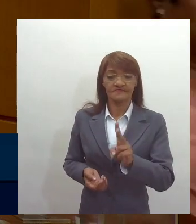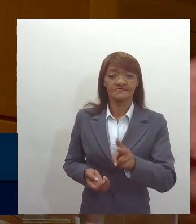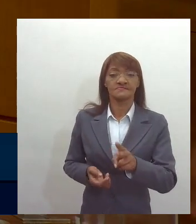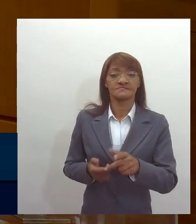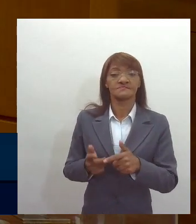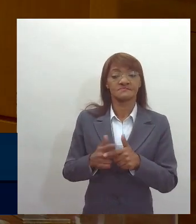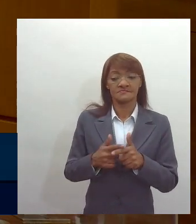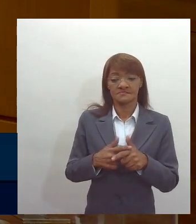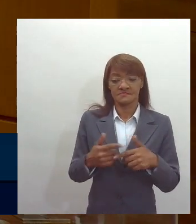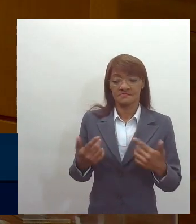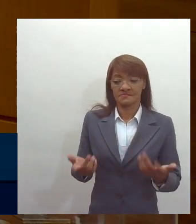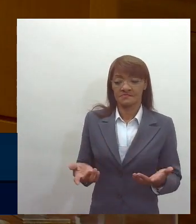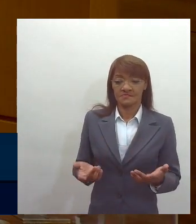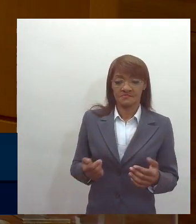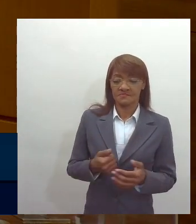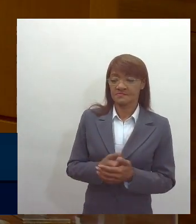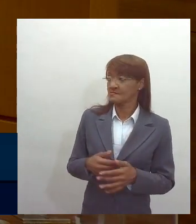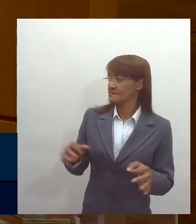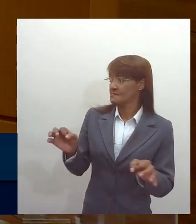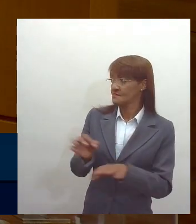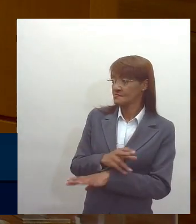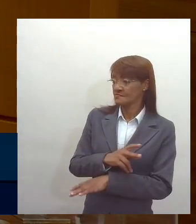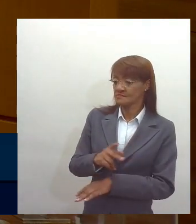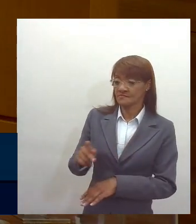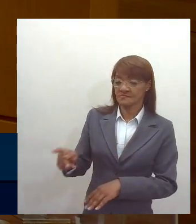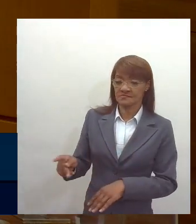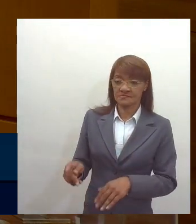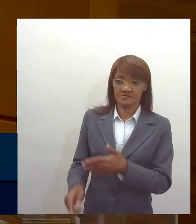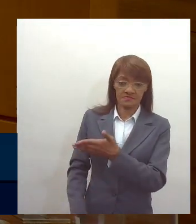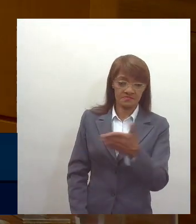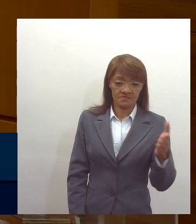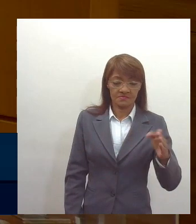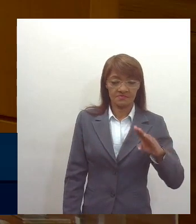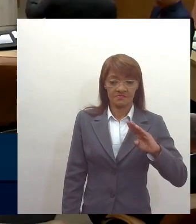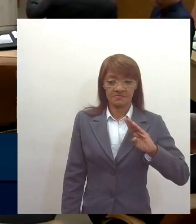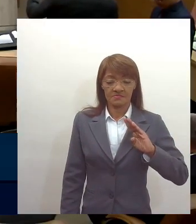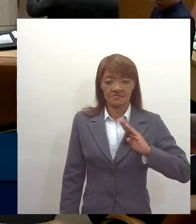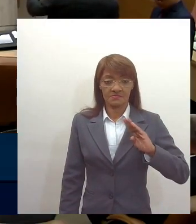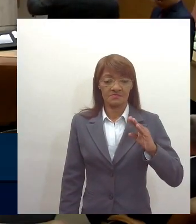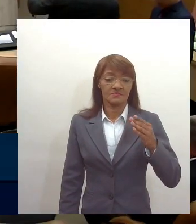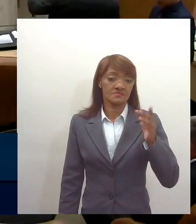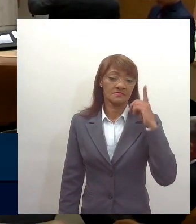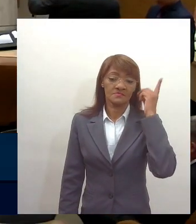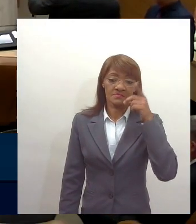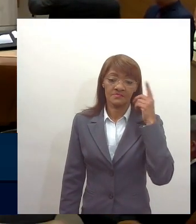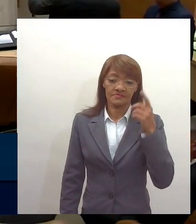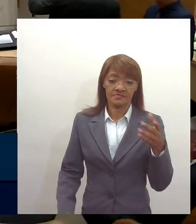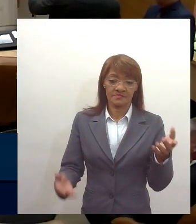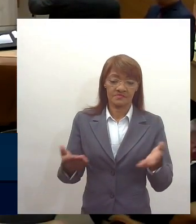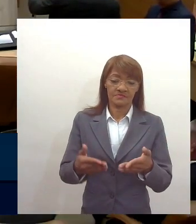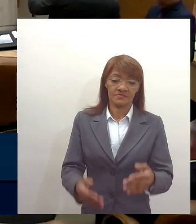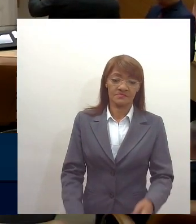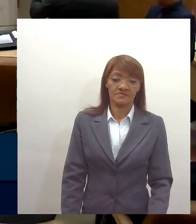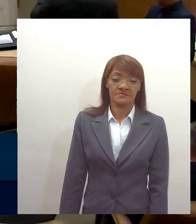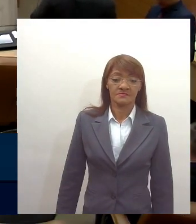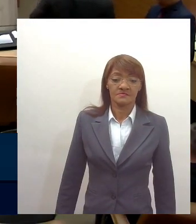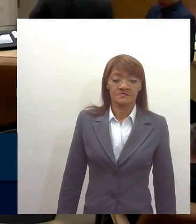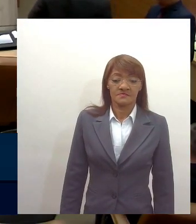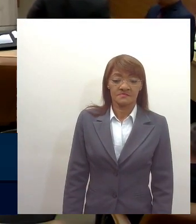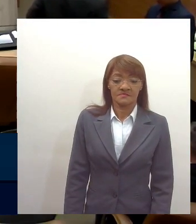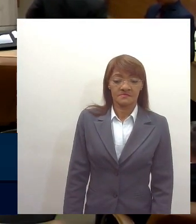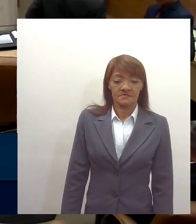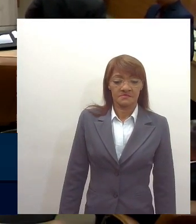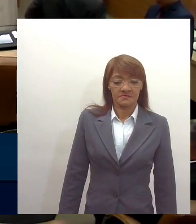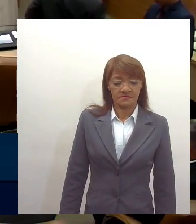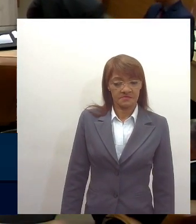senhor presidente, colegas deputados e deputadas da manhã de hoje. Deputado Jorge, com relação, Vossa Excelência falou sobre as torcidas